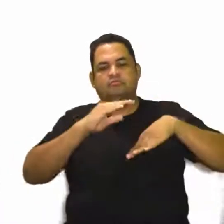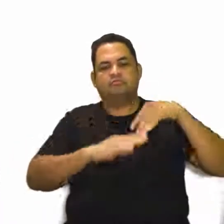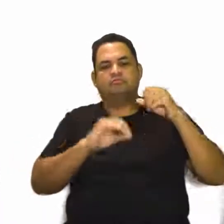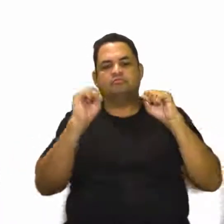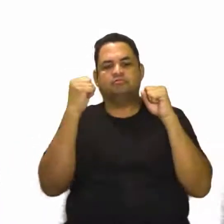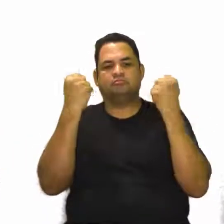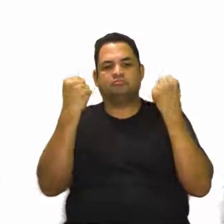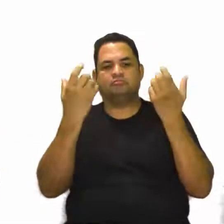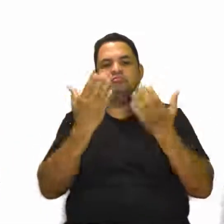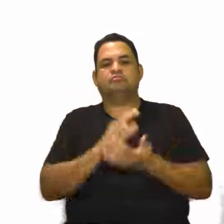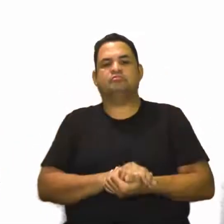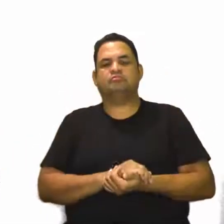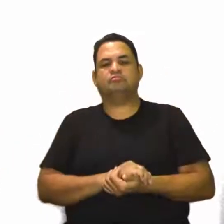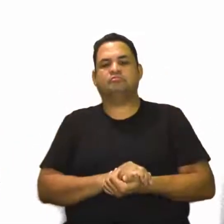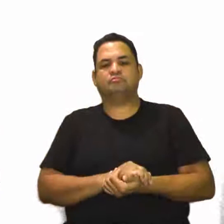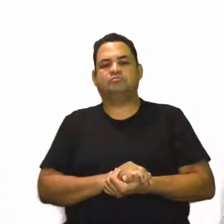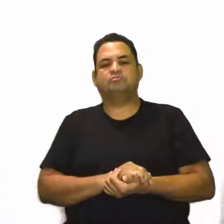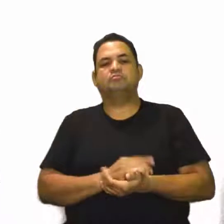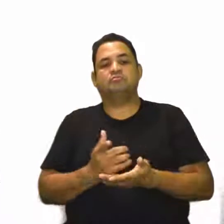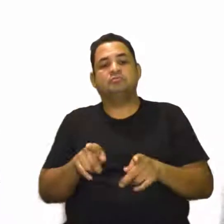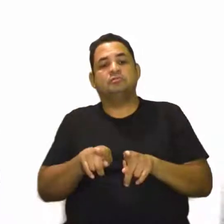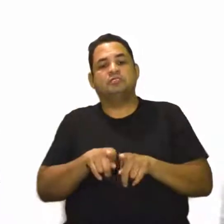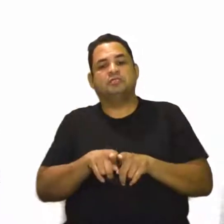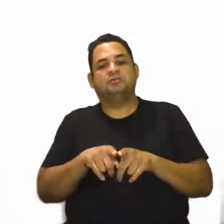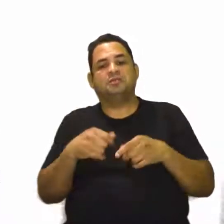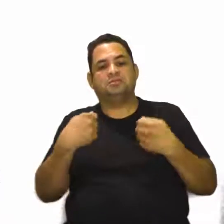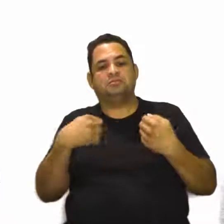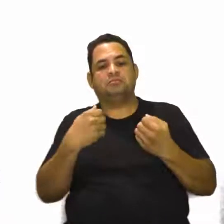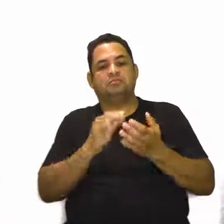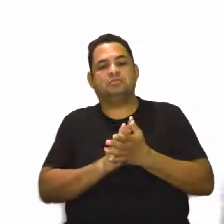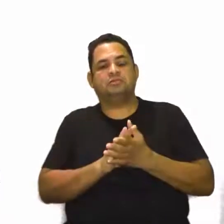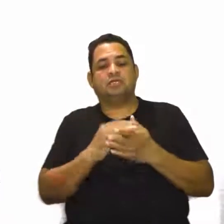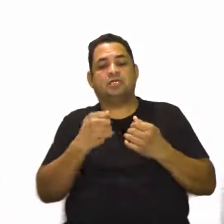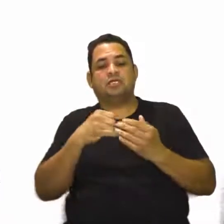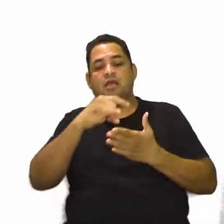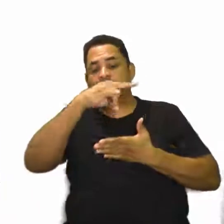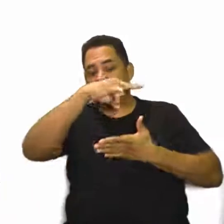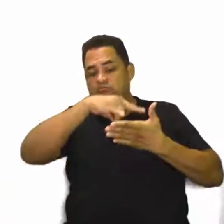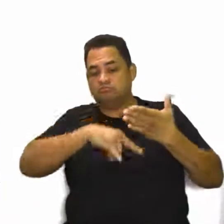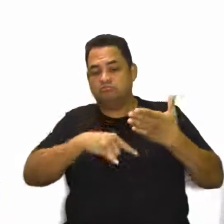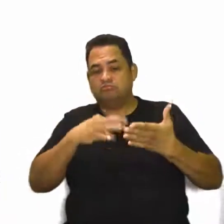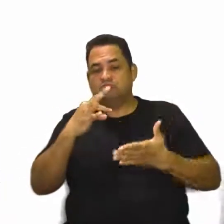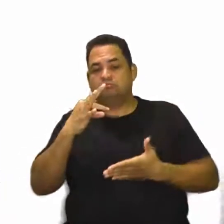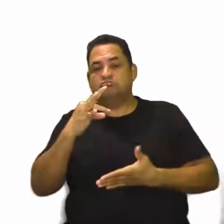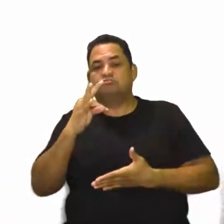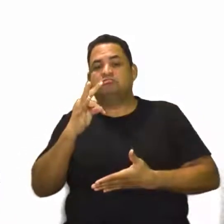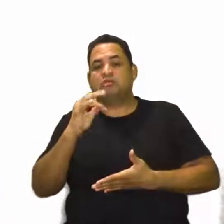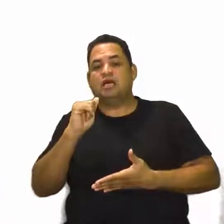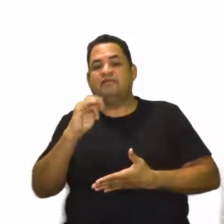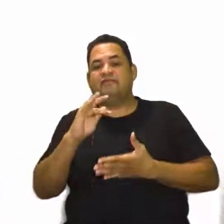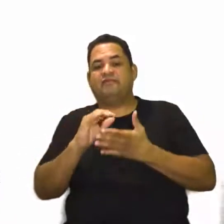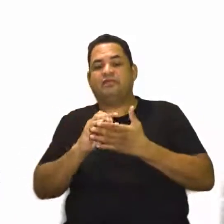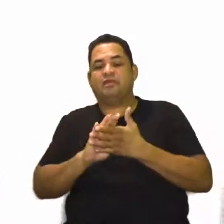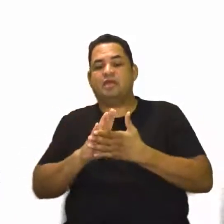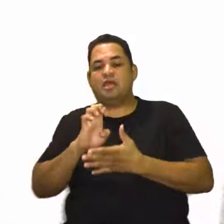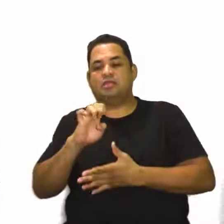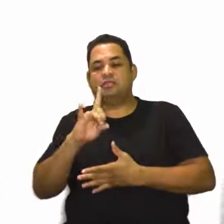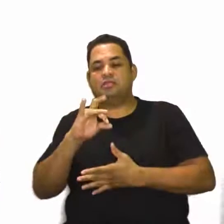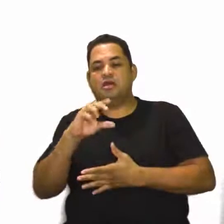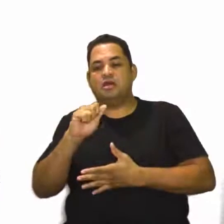educação física e considerar também as exigências do edital, para que eu possa, de